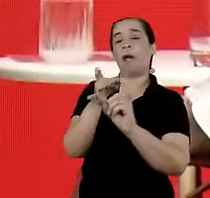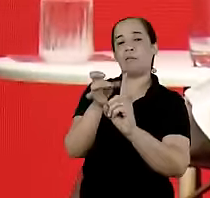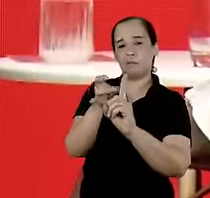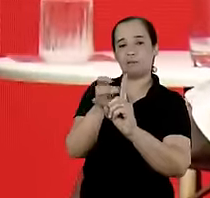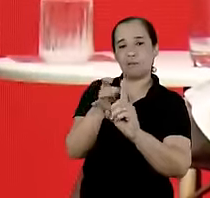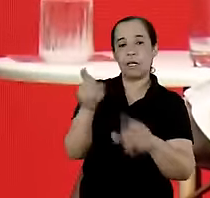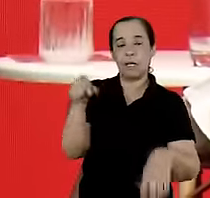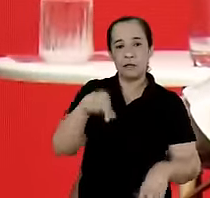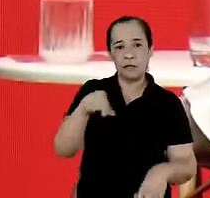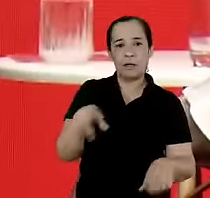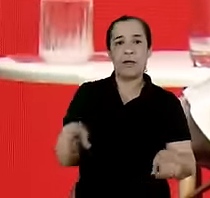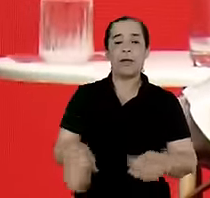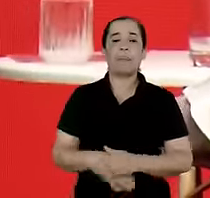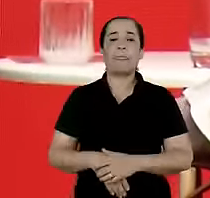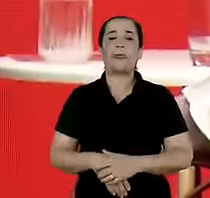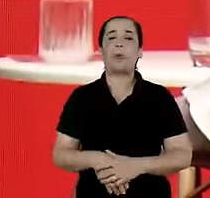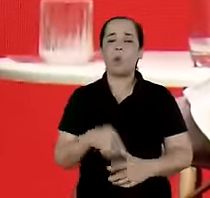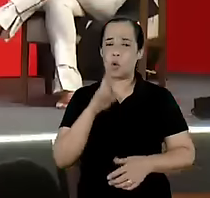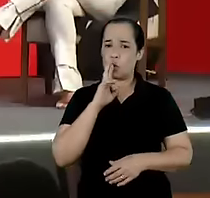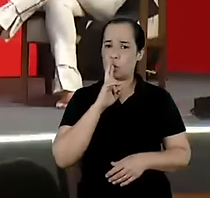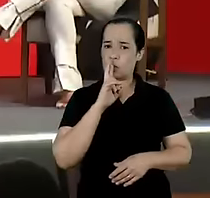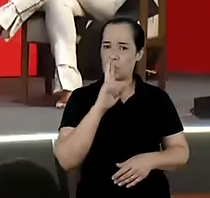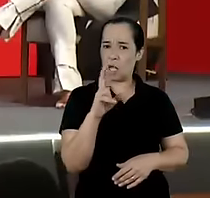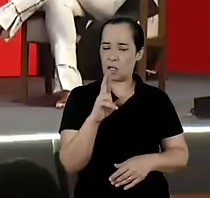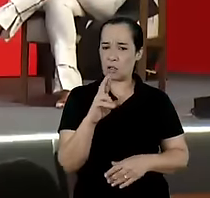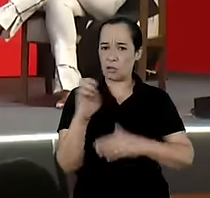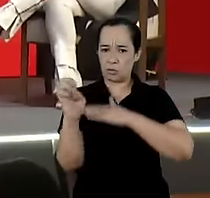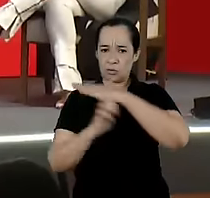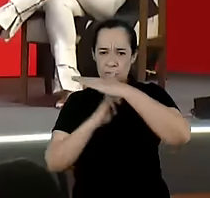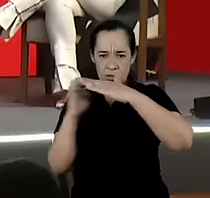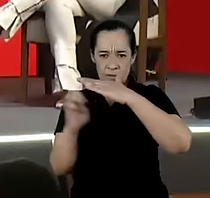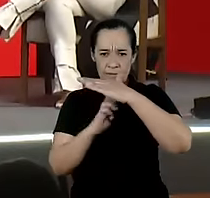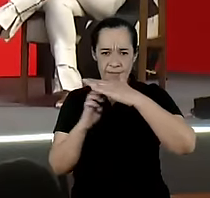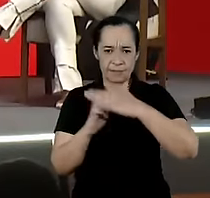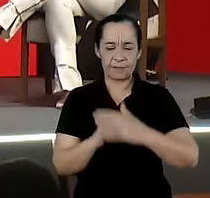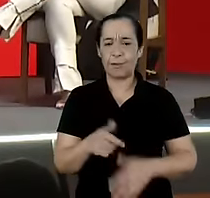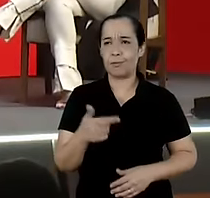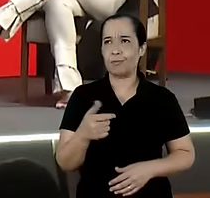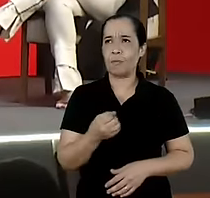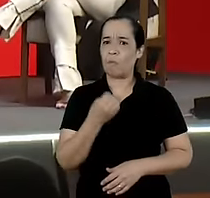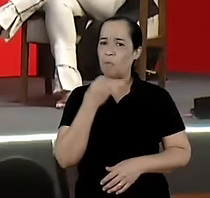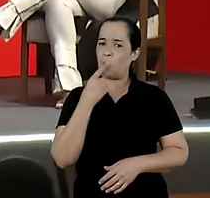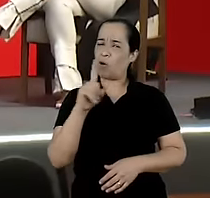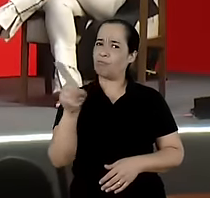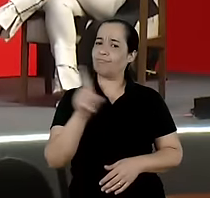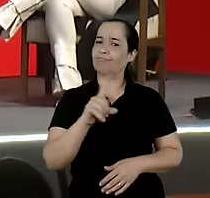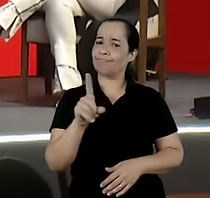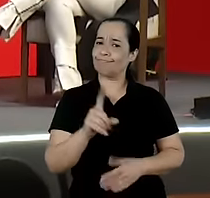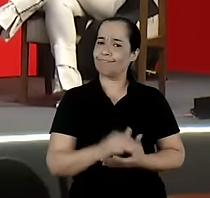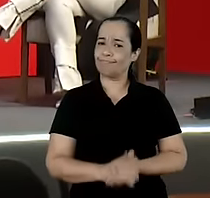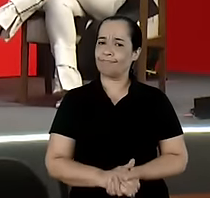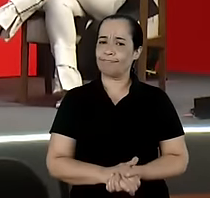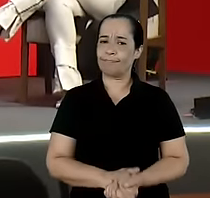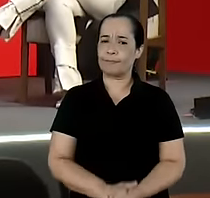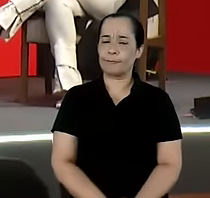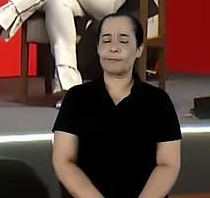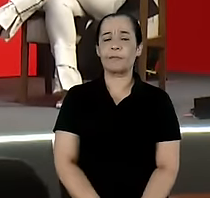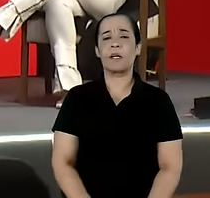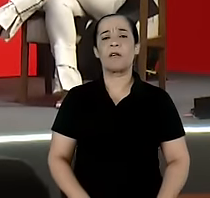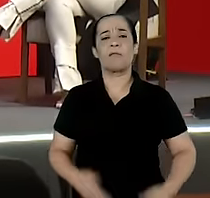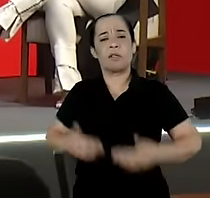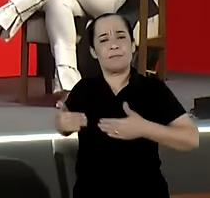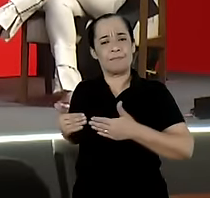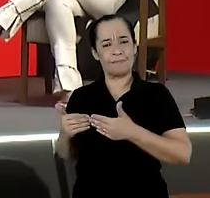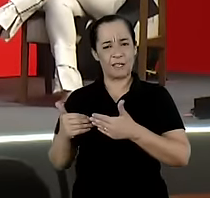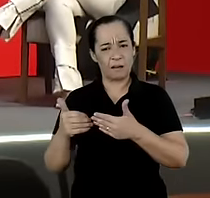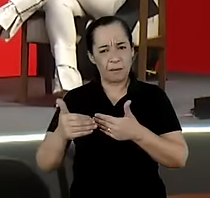resultados de Siderúrgicas não tão não TM sido tão bons né por causa disso Então você vai indo nessa eh eh